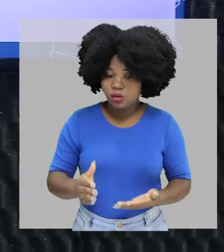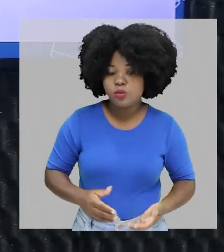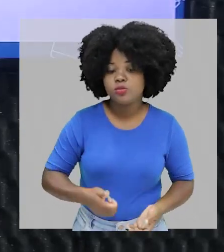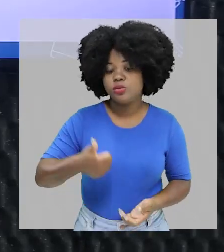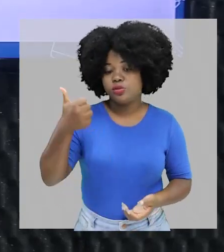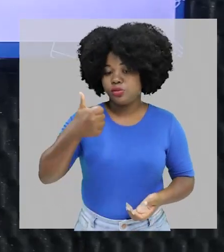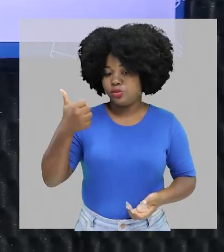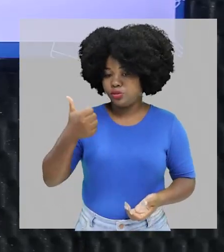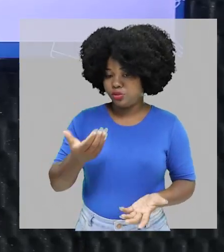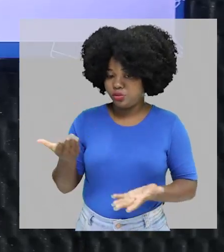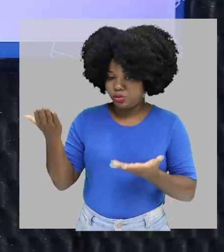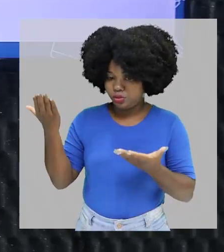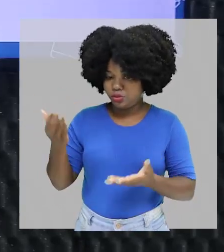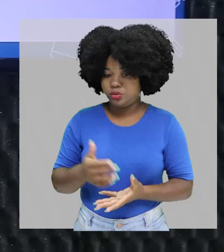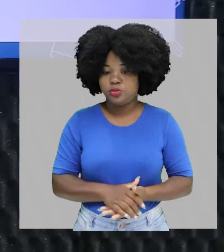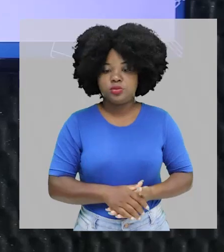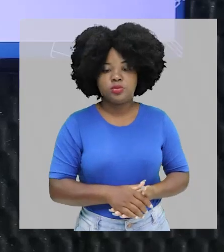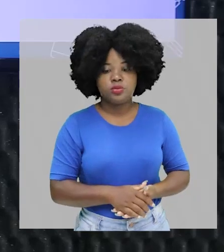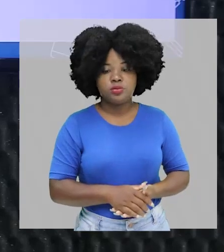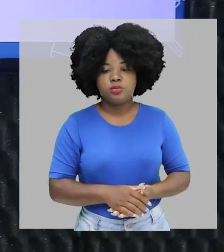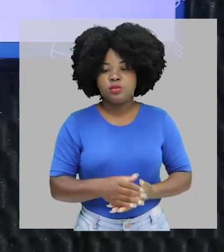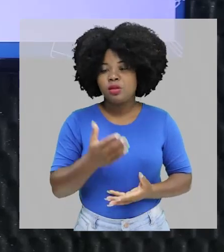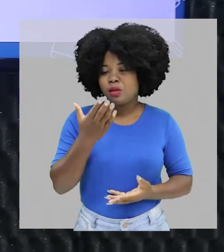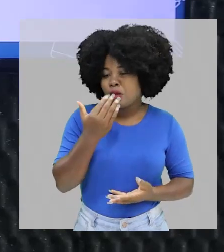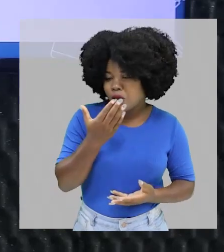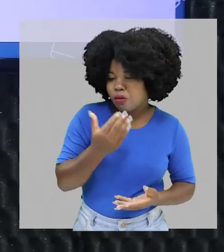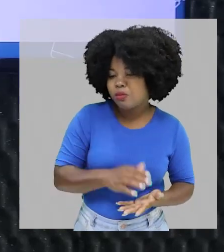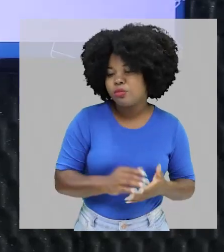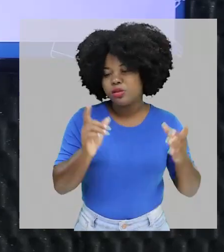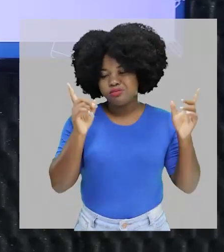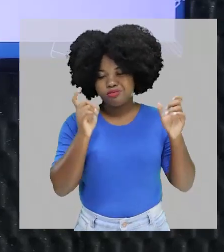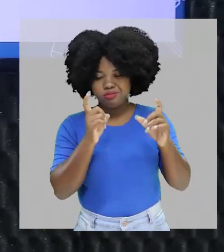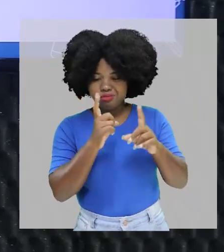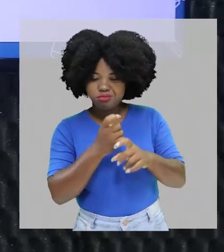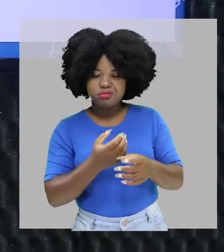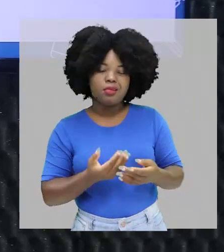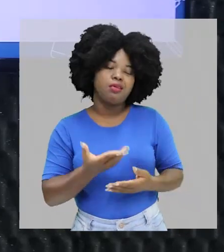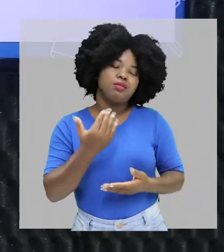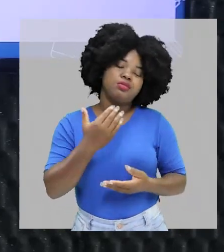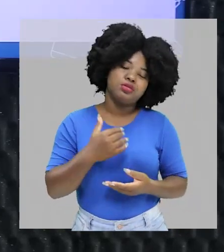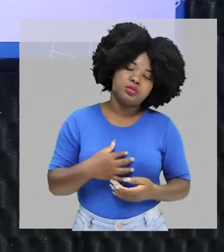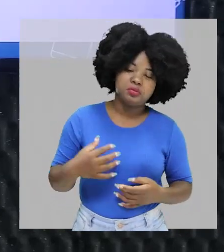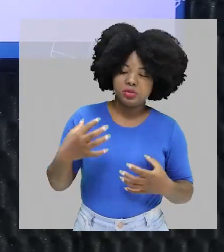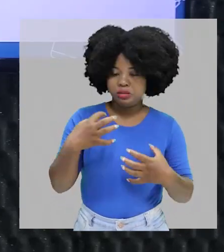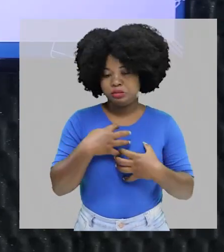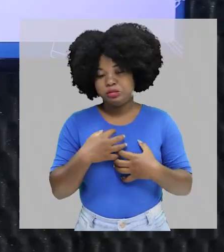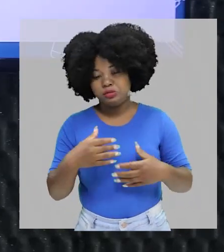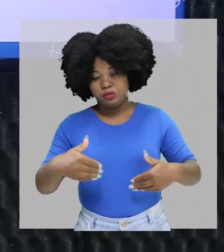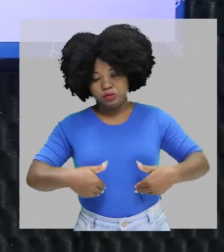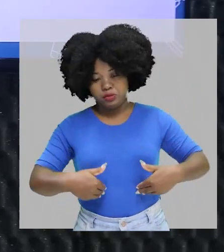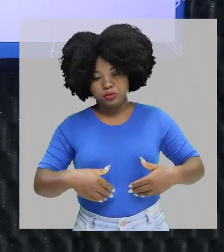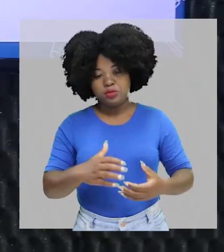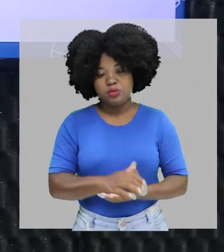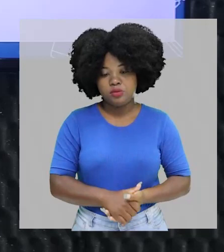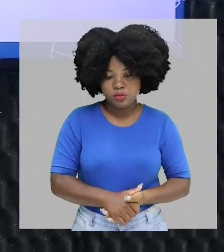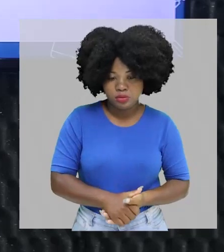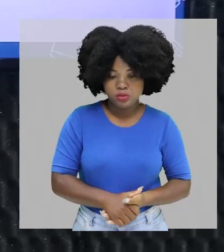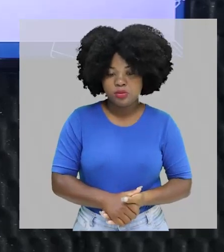Ó, a redução do apetite e a maior dificuldade para ingerir alimentos, ok?